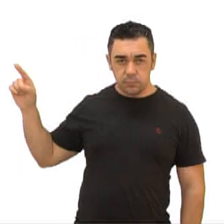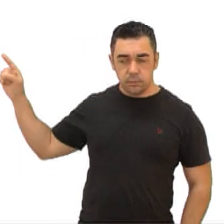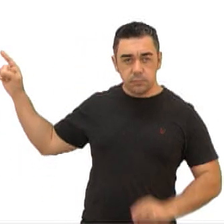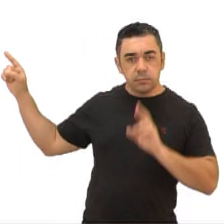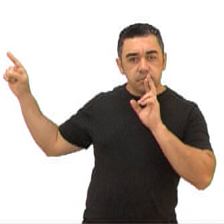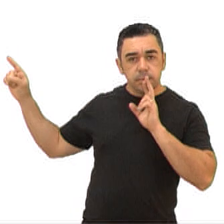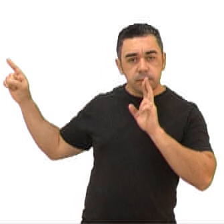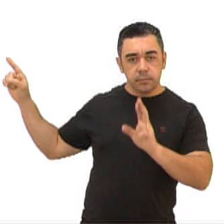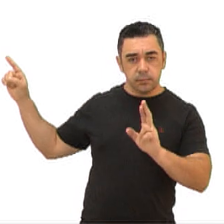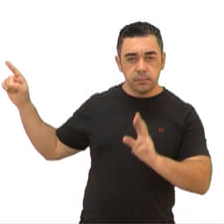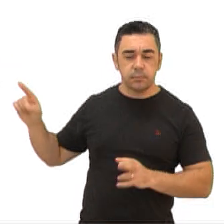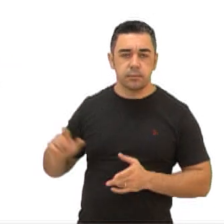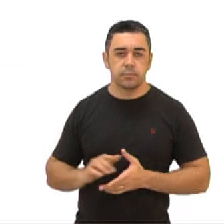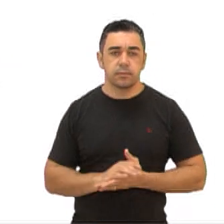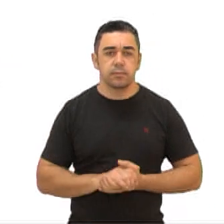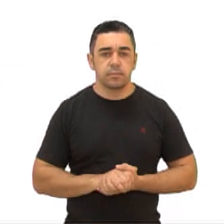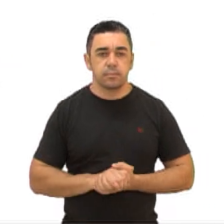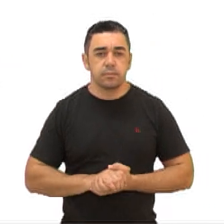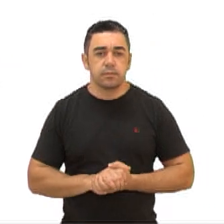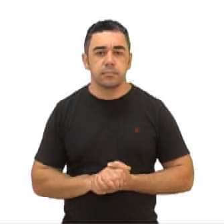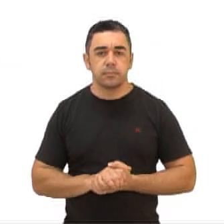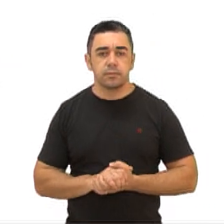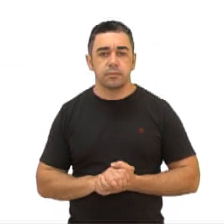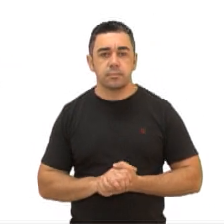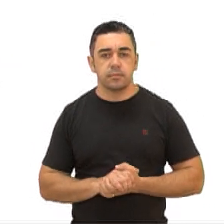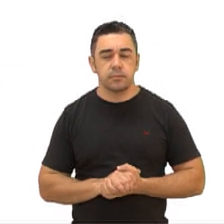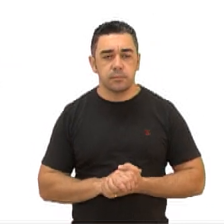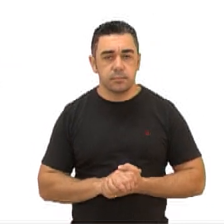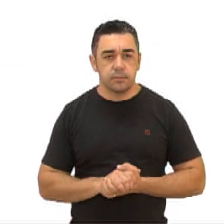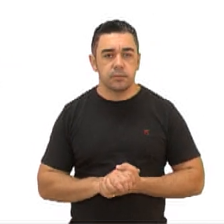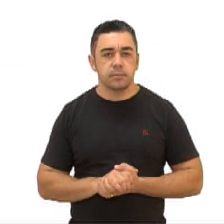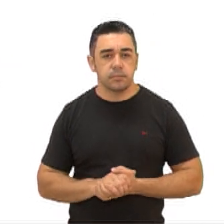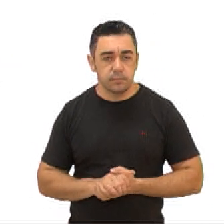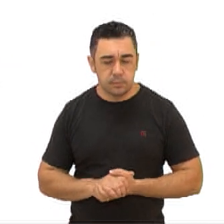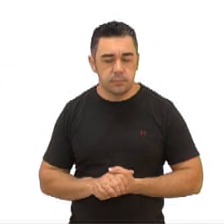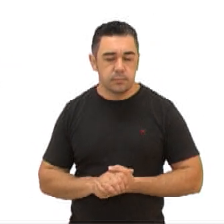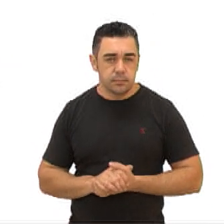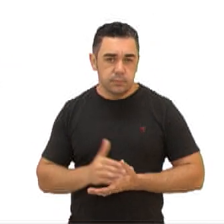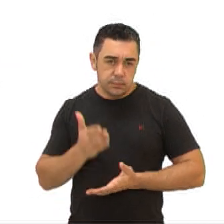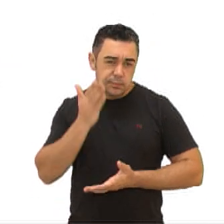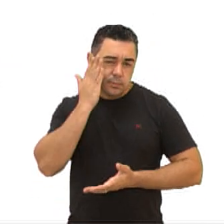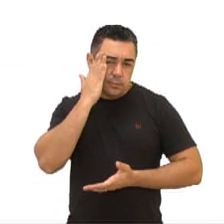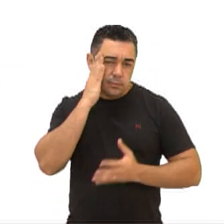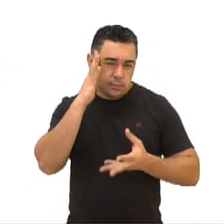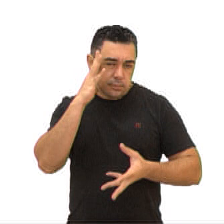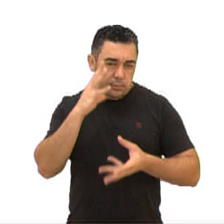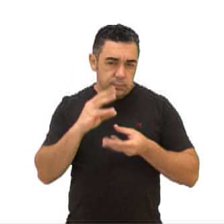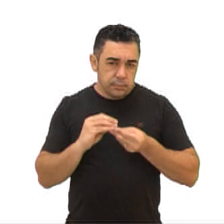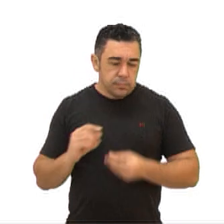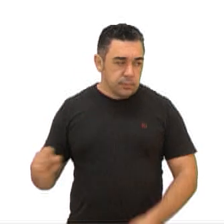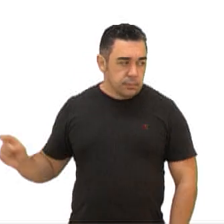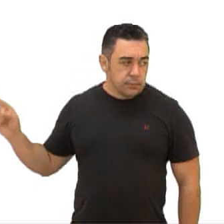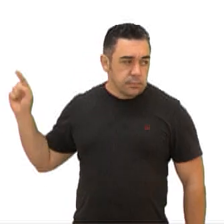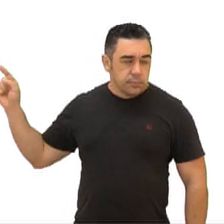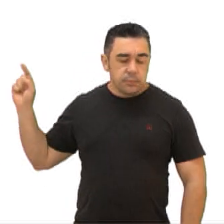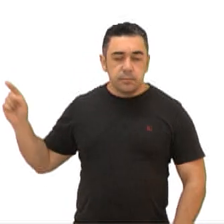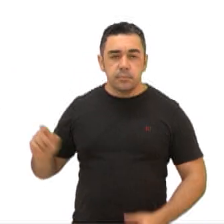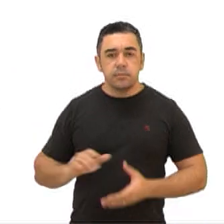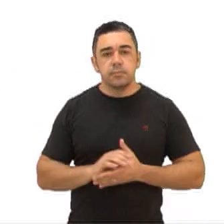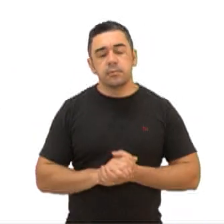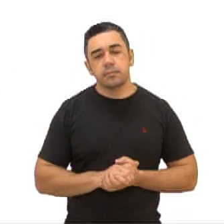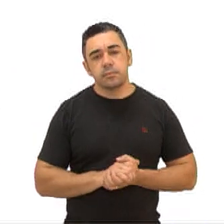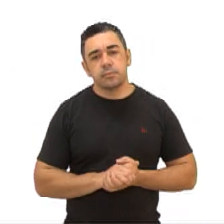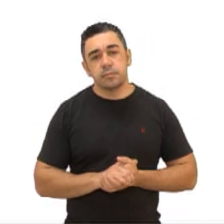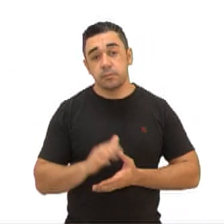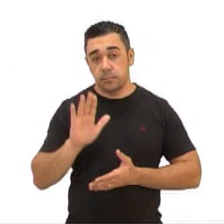entre 5 e 20, é igual a menos 15. Essa seria a representação da expressão.